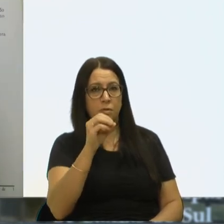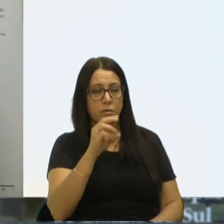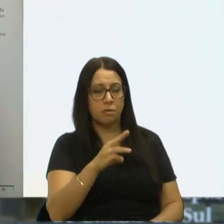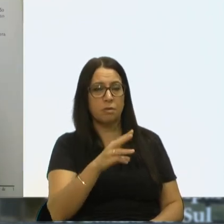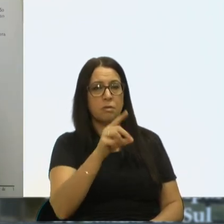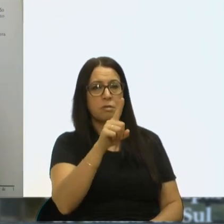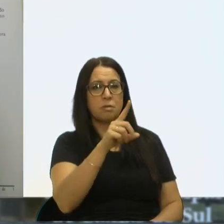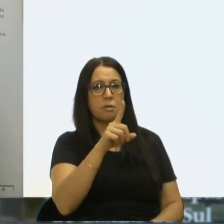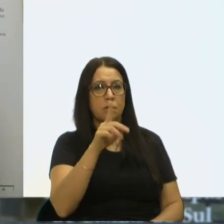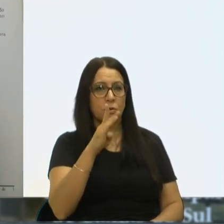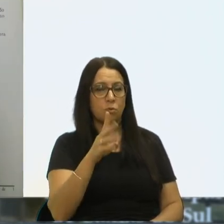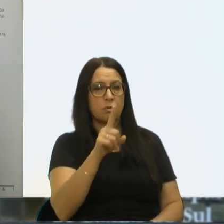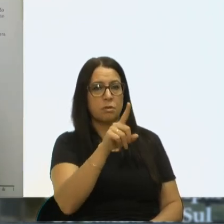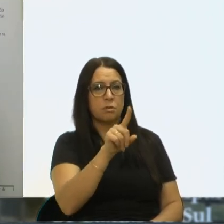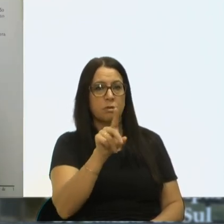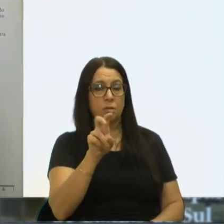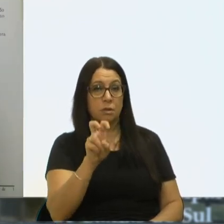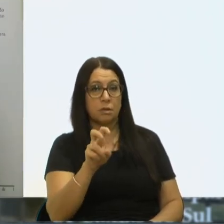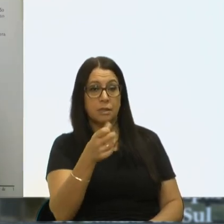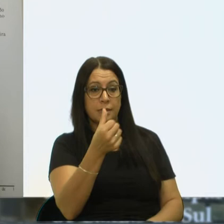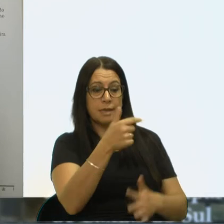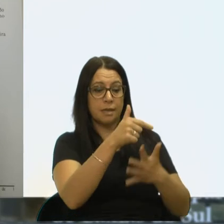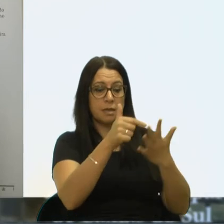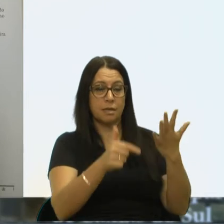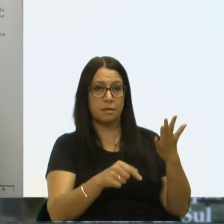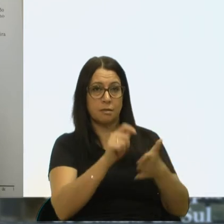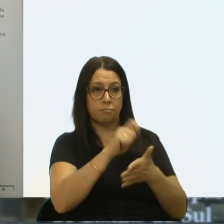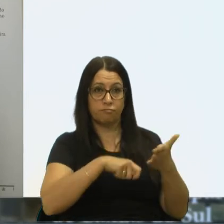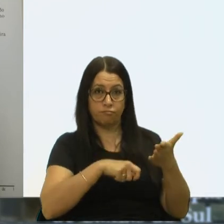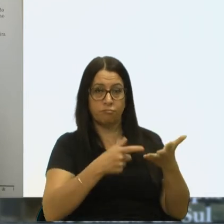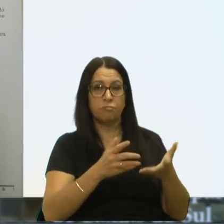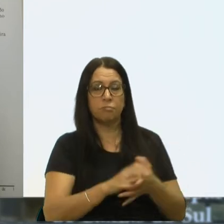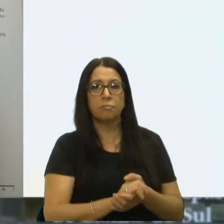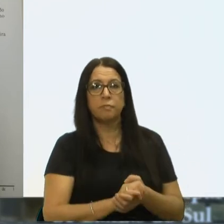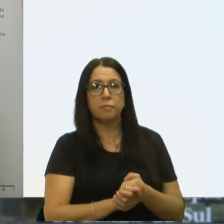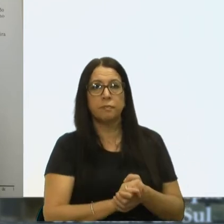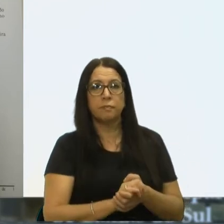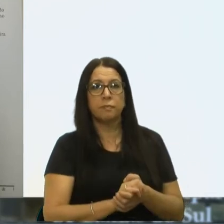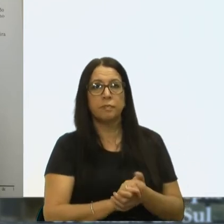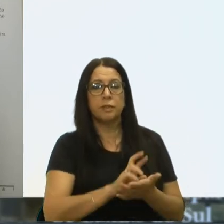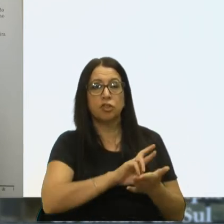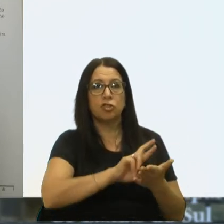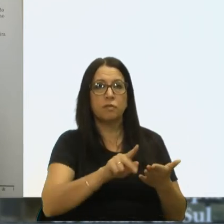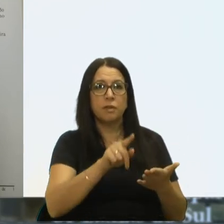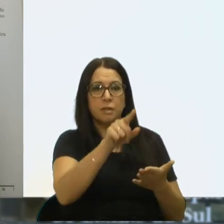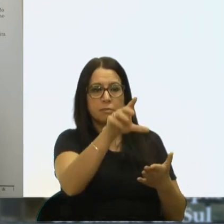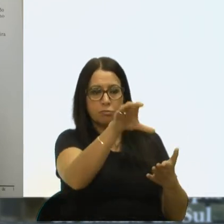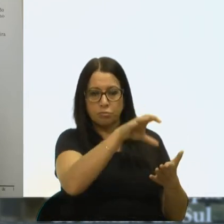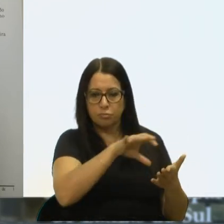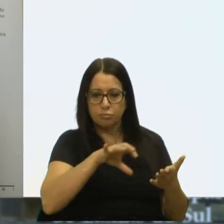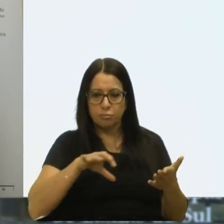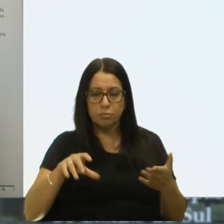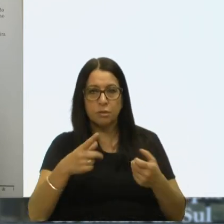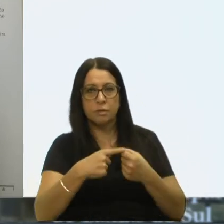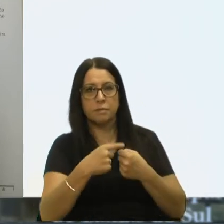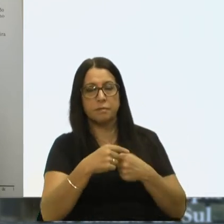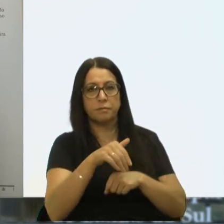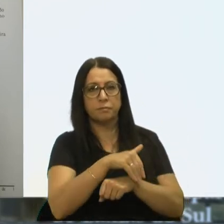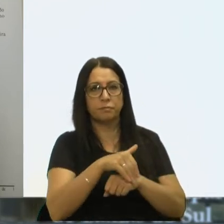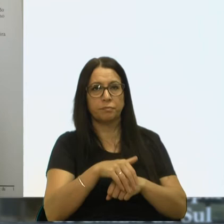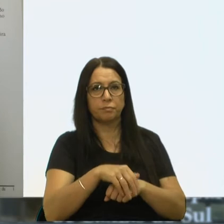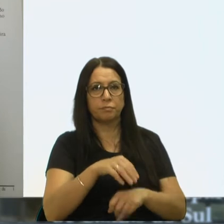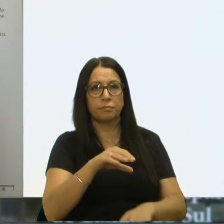114, 115. Então, portanto, 6. Em diversos pontos da nossa cidade. Nós temos uma lá na rua, que é a